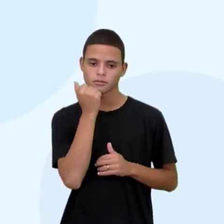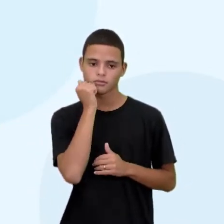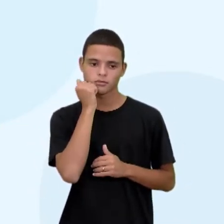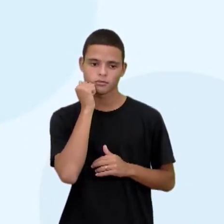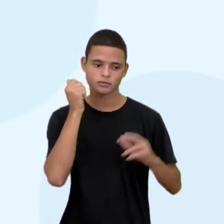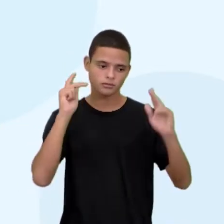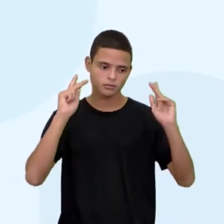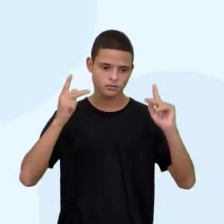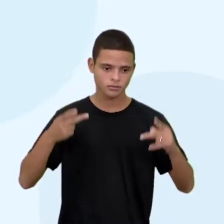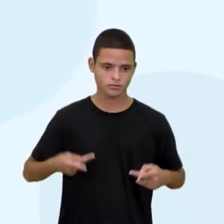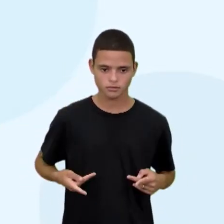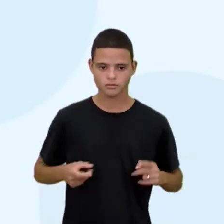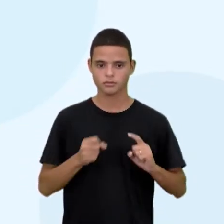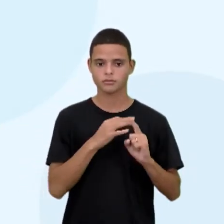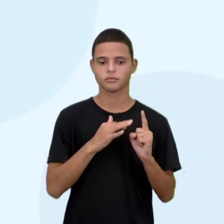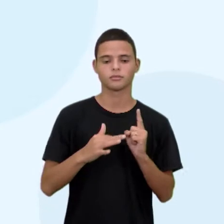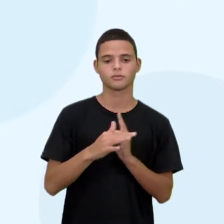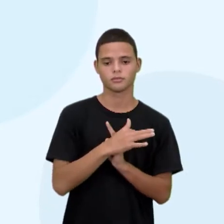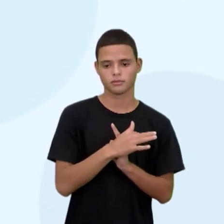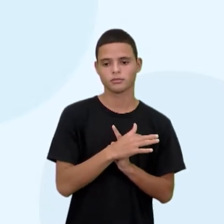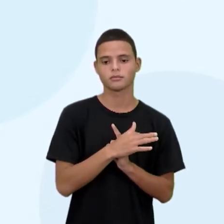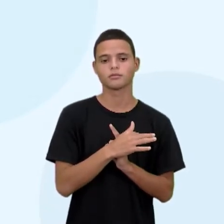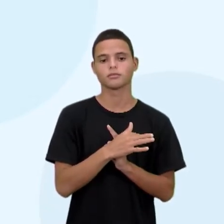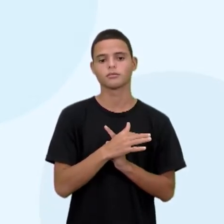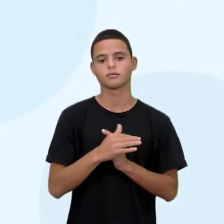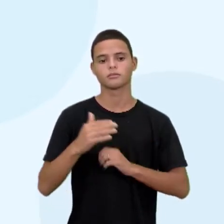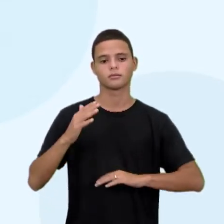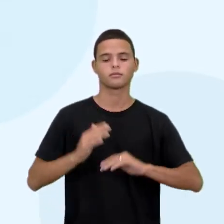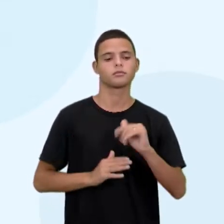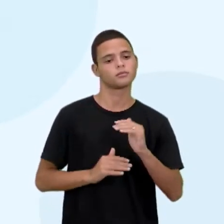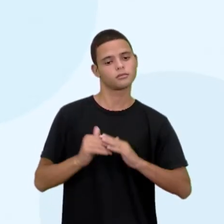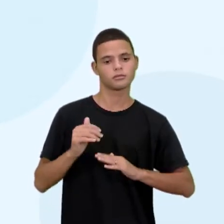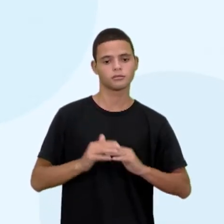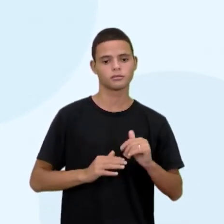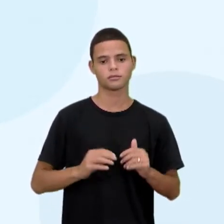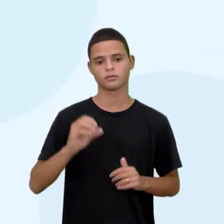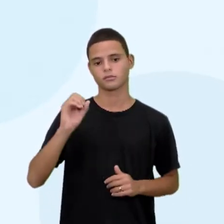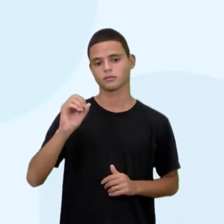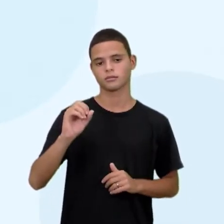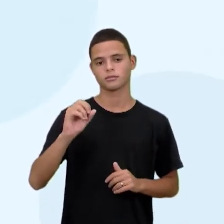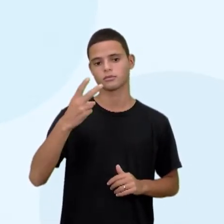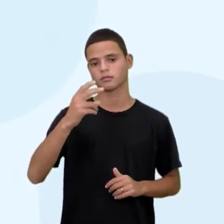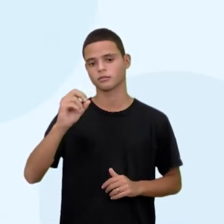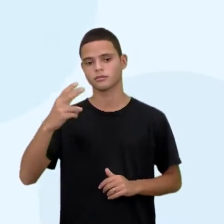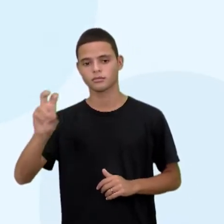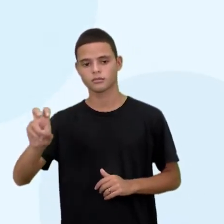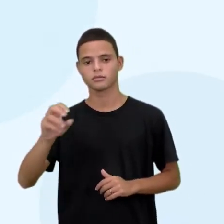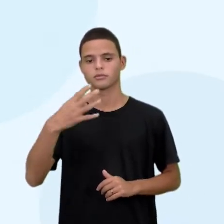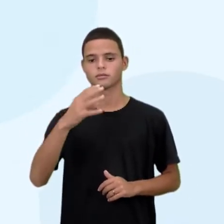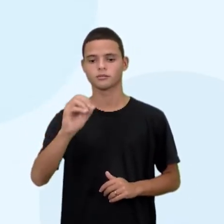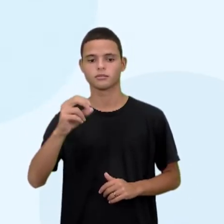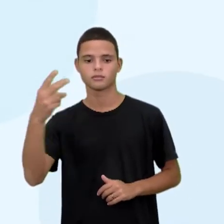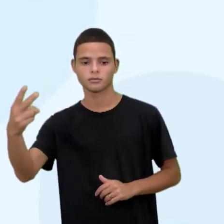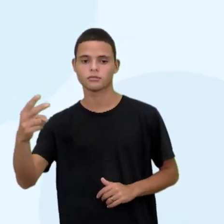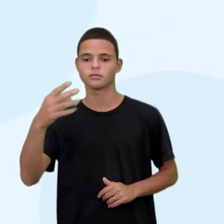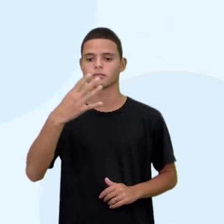humanas, sociais e aplicadas, habilidades aí 205, 402